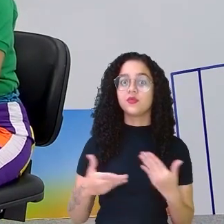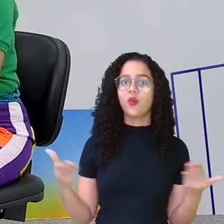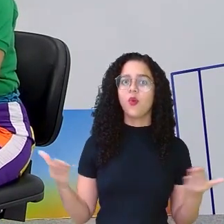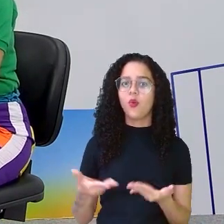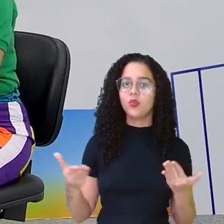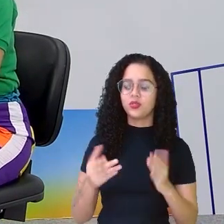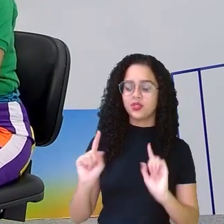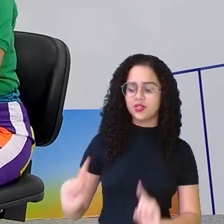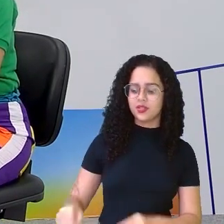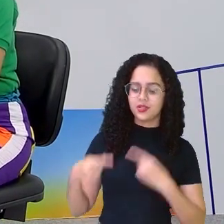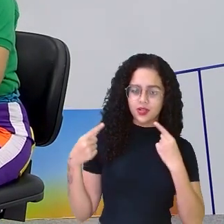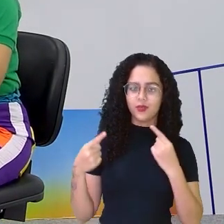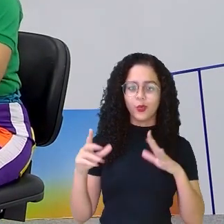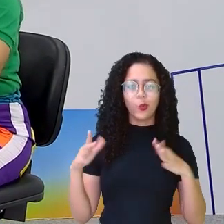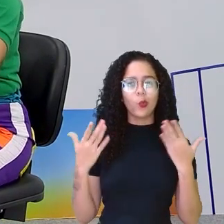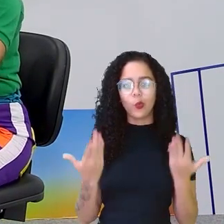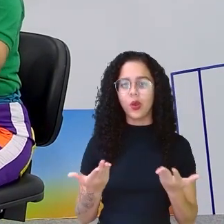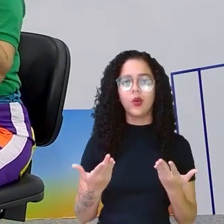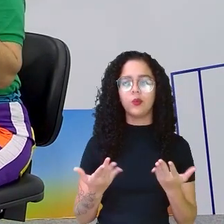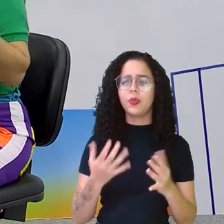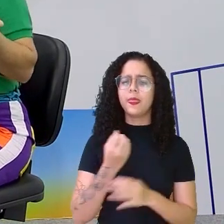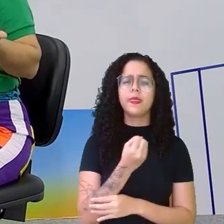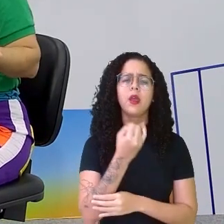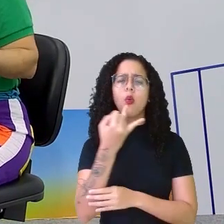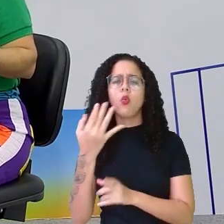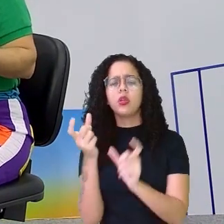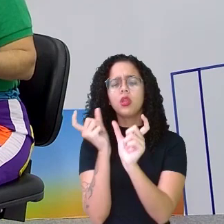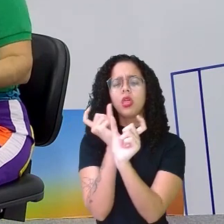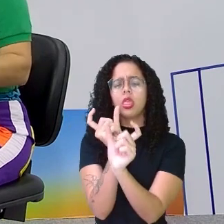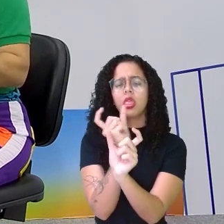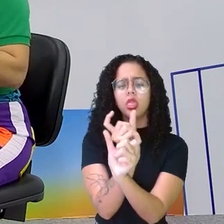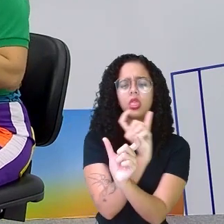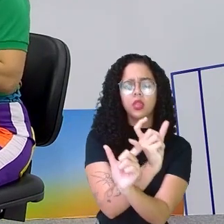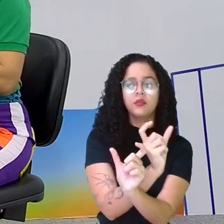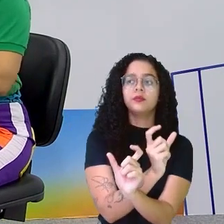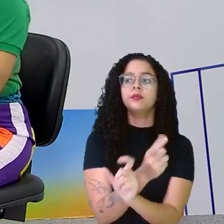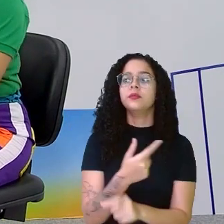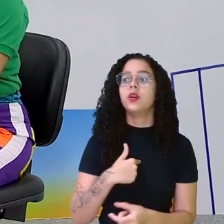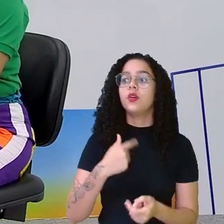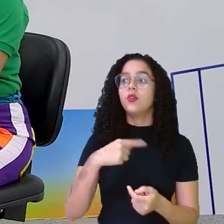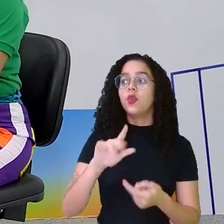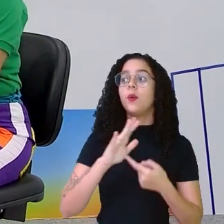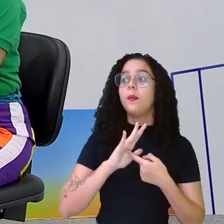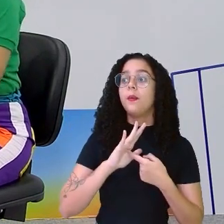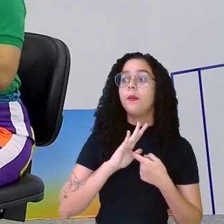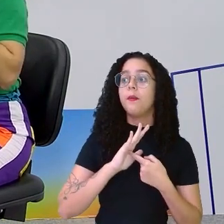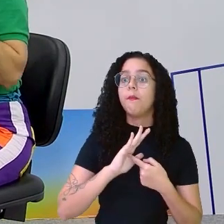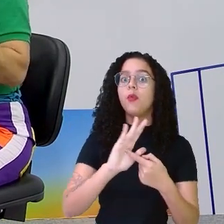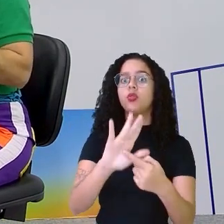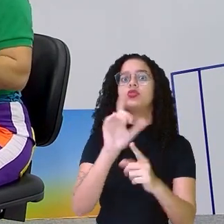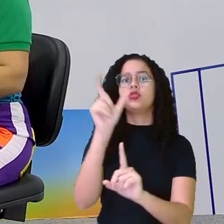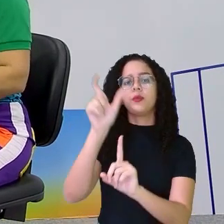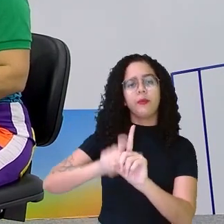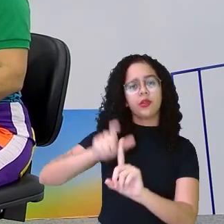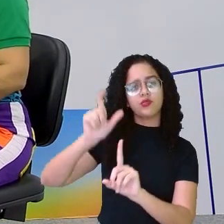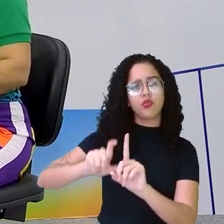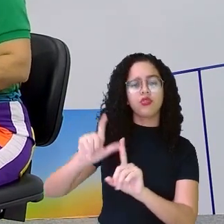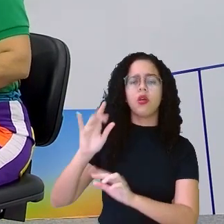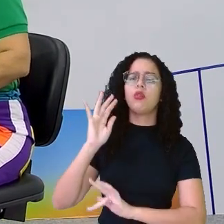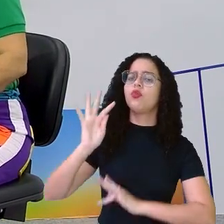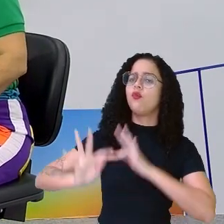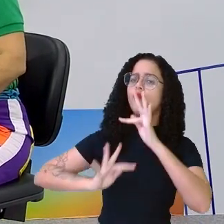nosso desafio, Clarice, vai ser, olha, quantas sílabas tem? Gente. Eu vou mostrar aqui, ó, uns personagens do